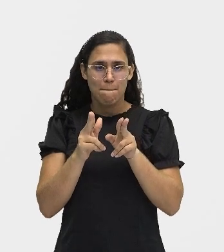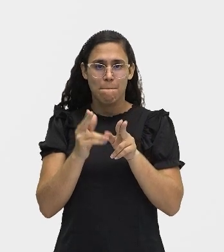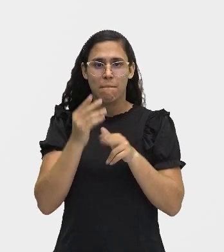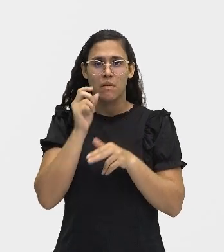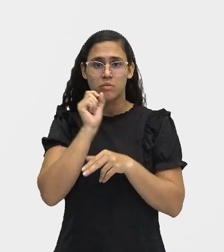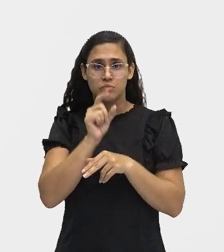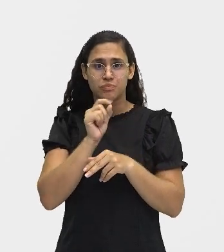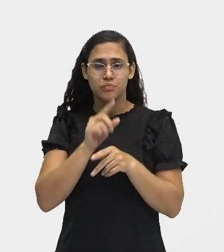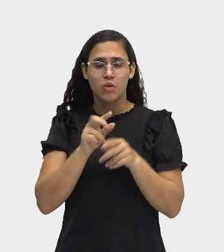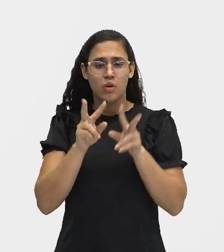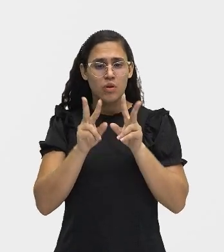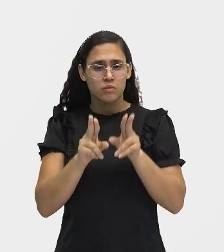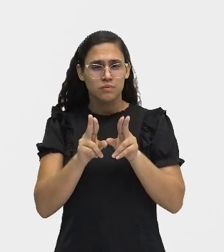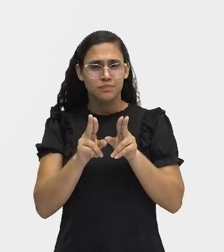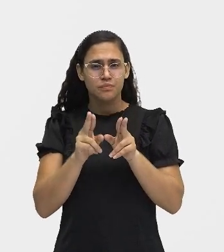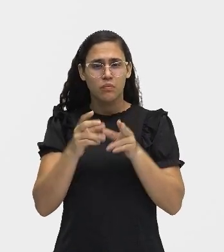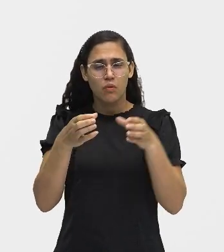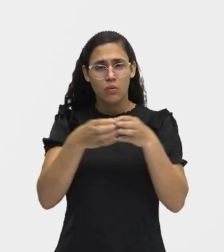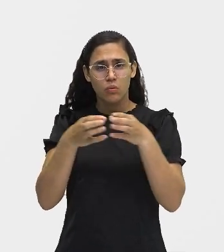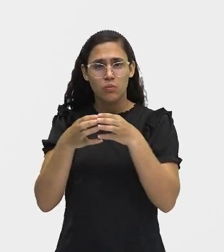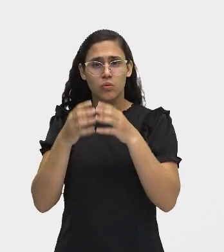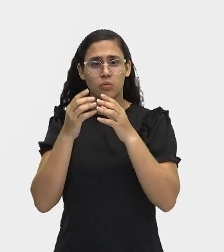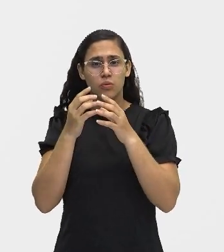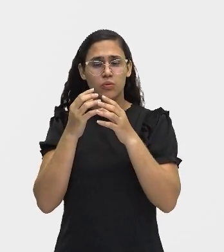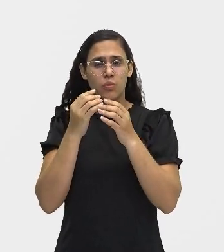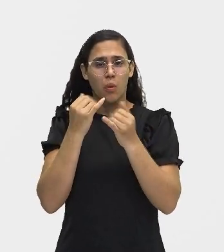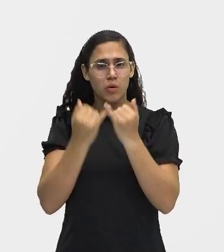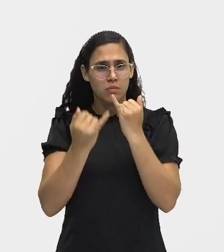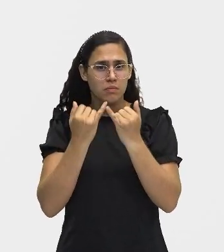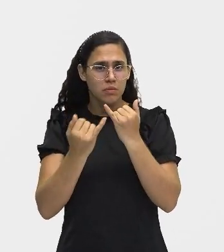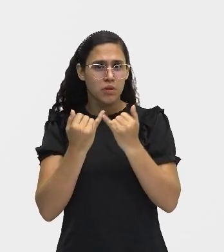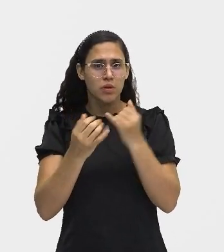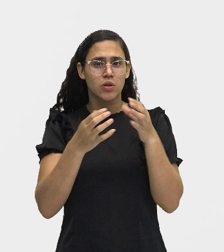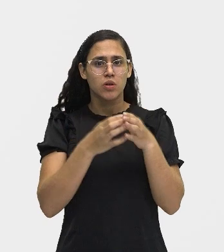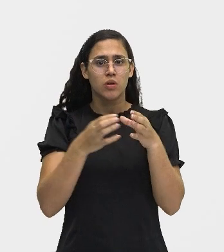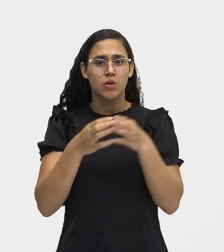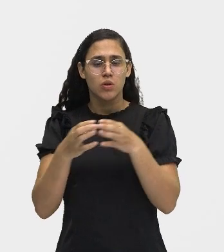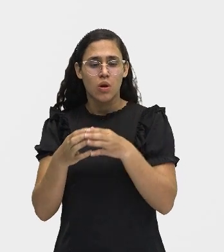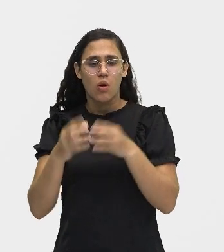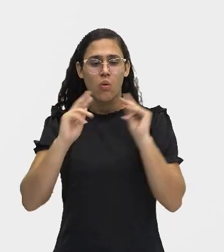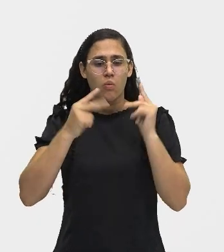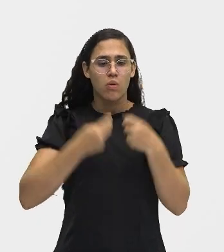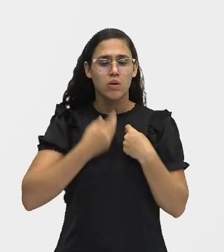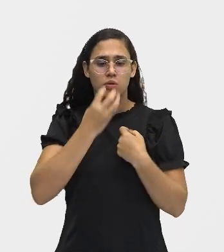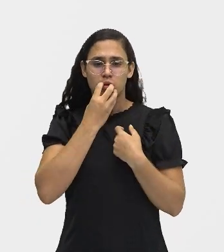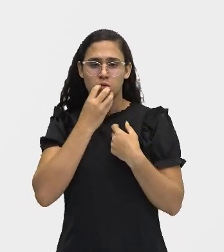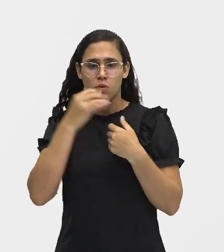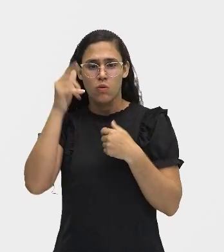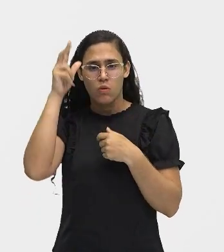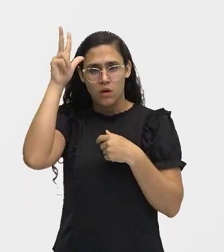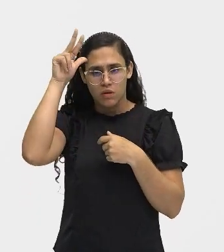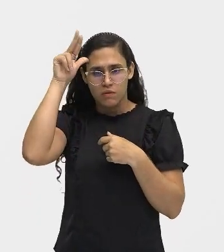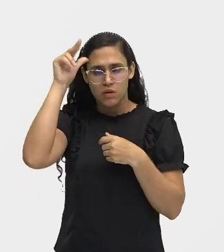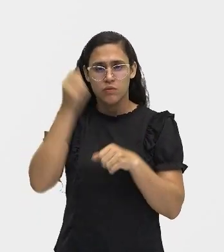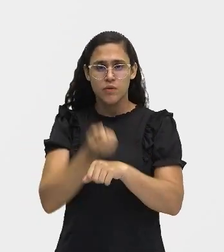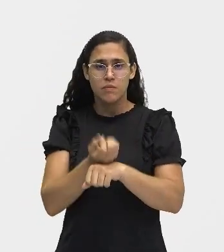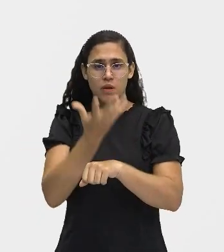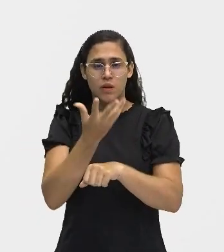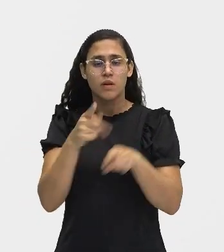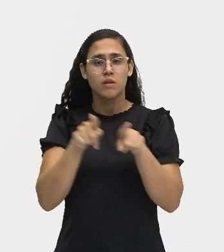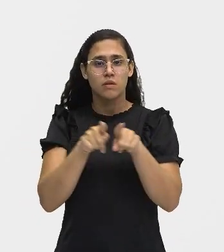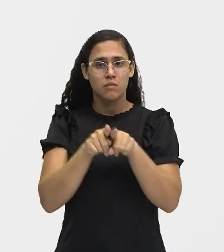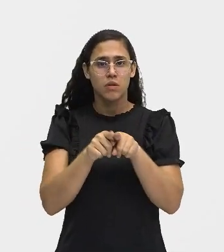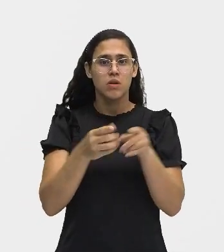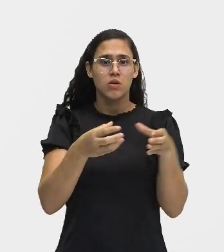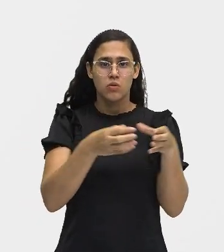uma mesma origem embriológica, tá? Então, do humano, do cachorro, do cavalo, todos eles, da baleia também, todos eles